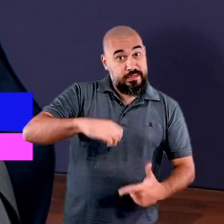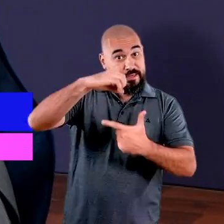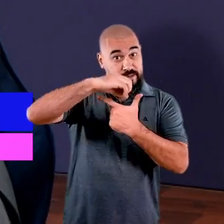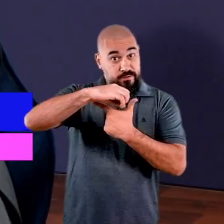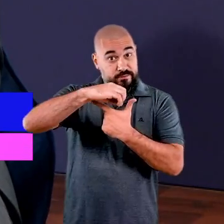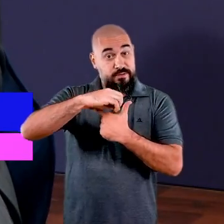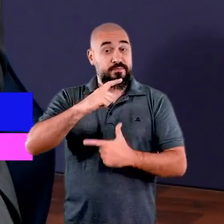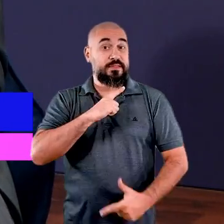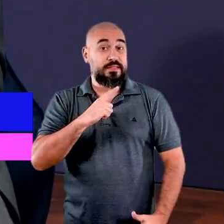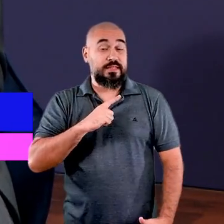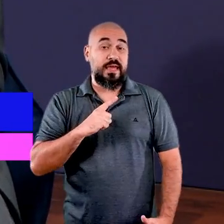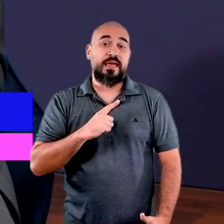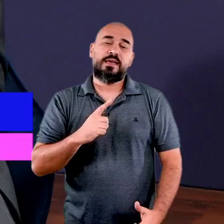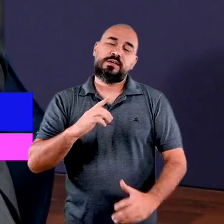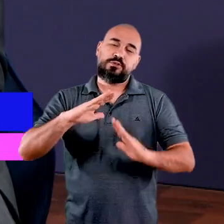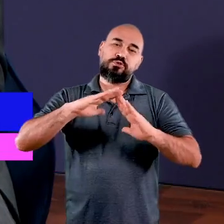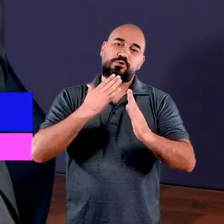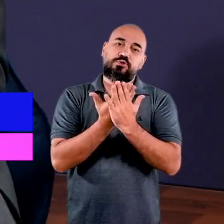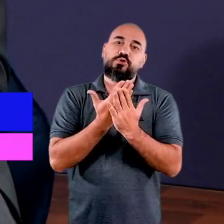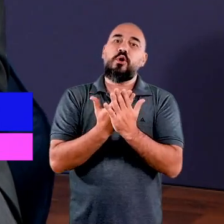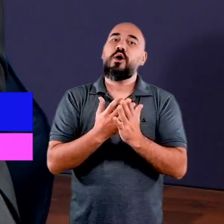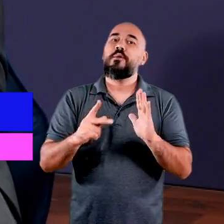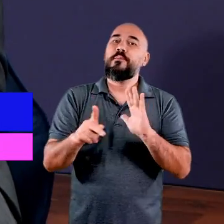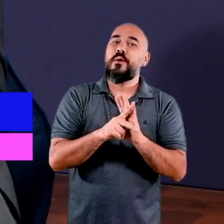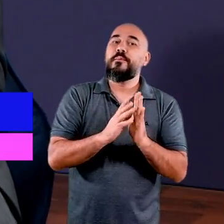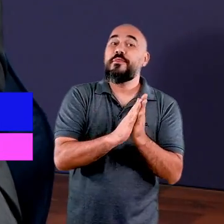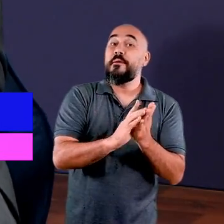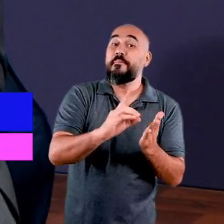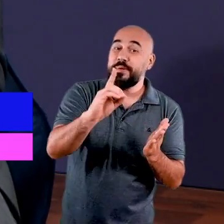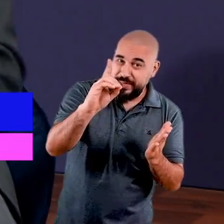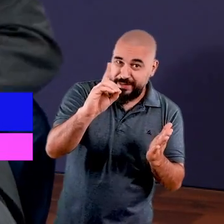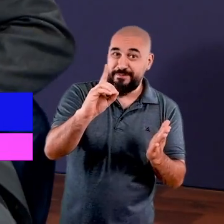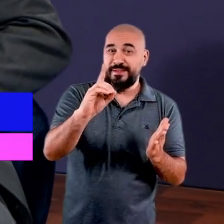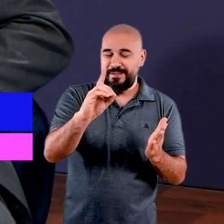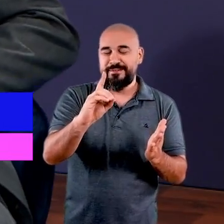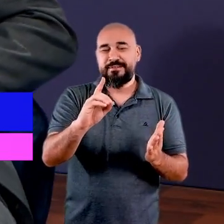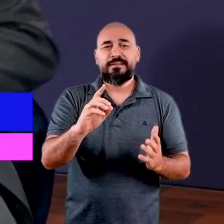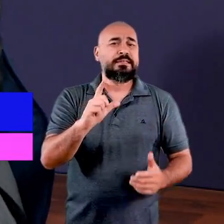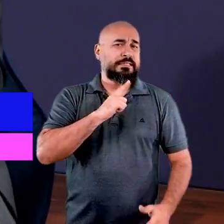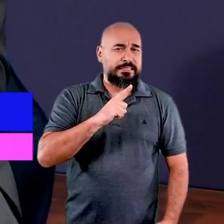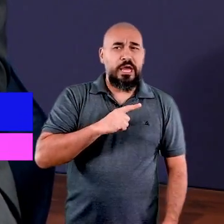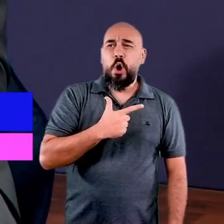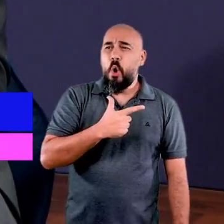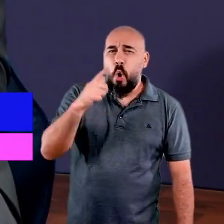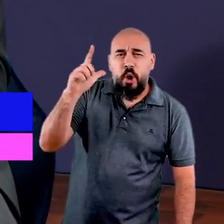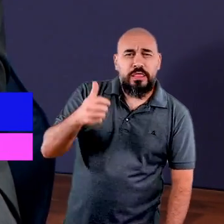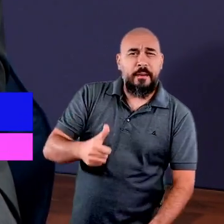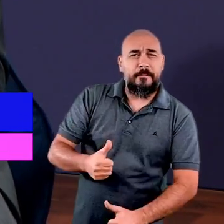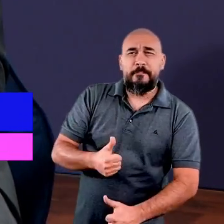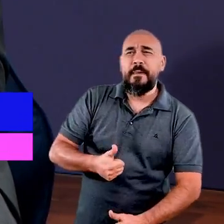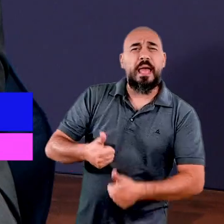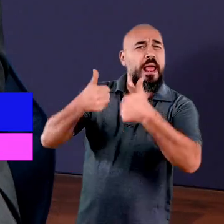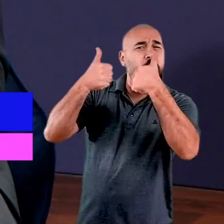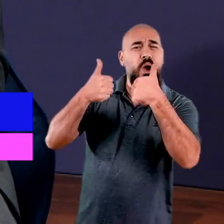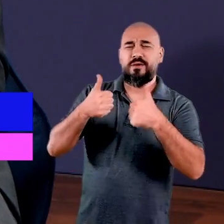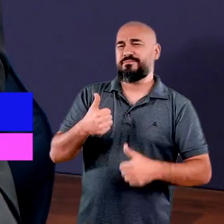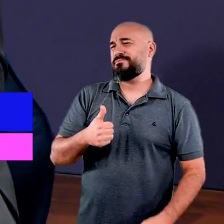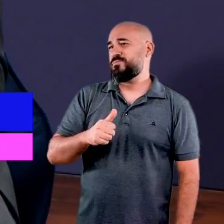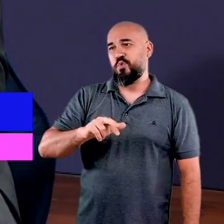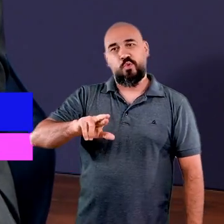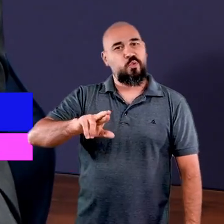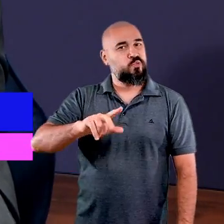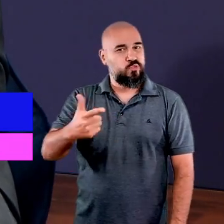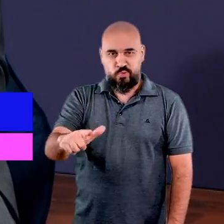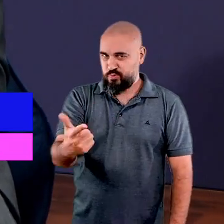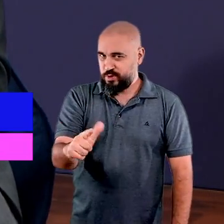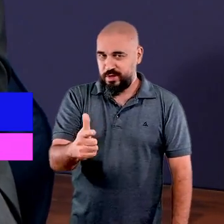Novo Tempo nós temos a maior e melhor escola bíblica do mundo. Você pode procurar em qualquer país do mundo, você não vai encontrar uma escola